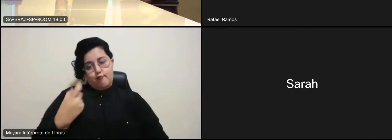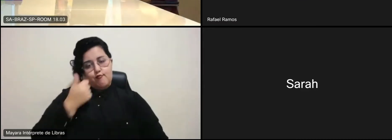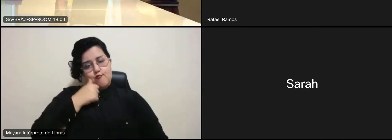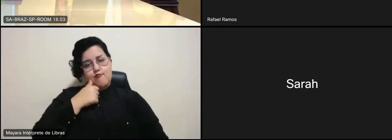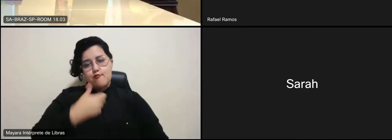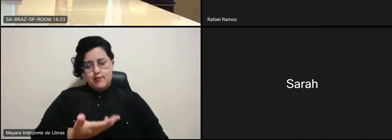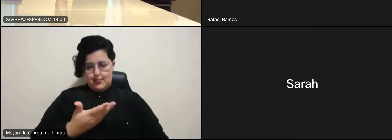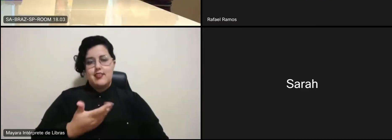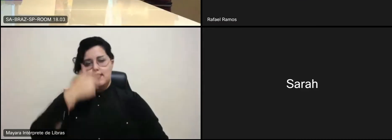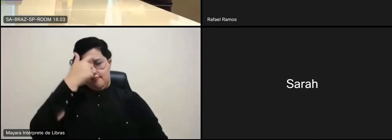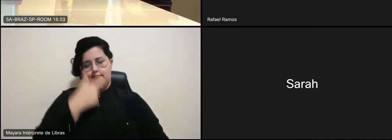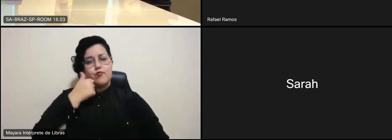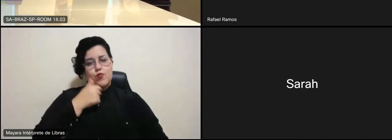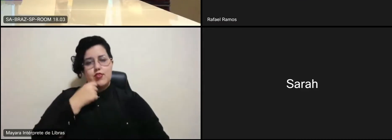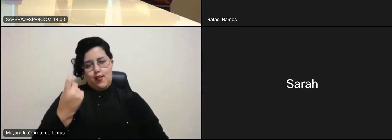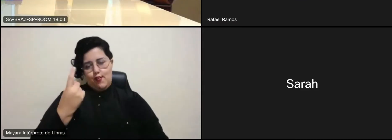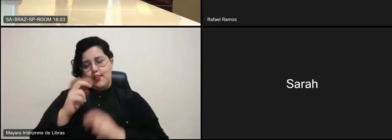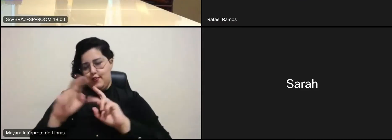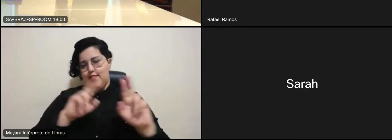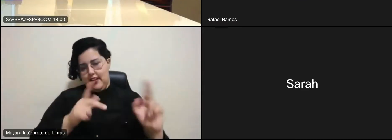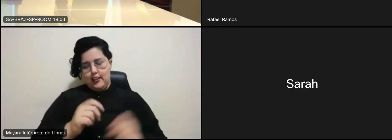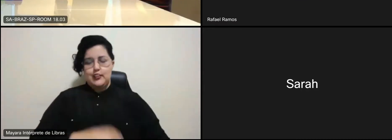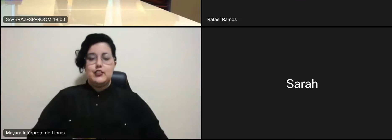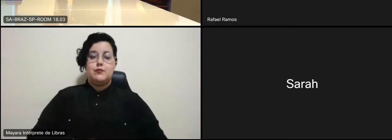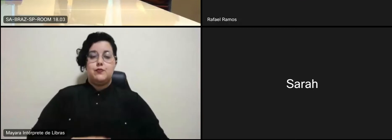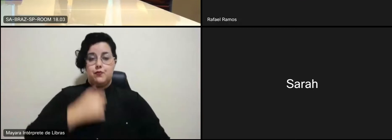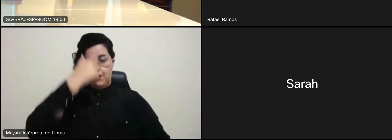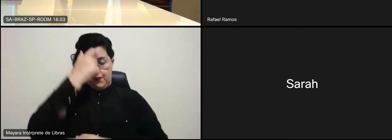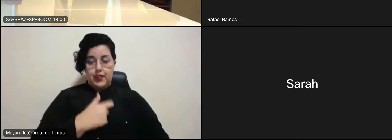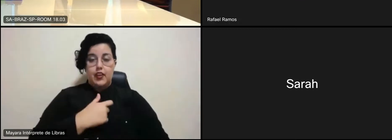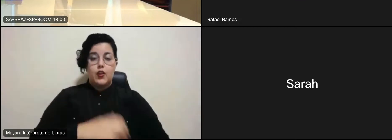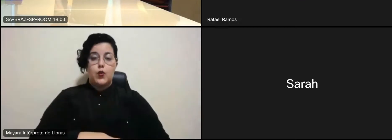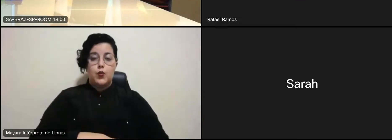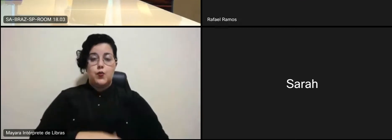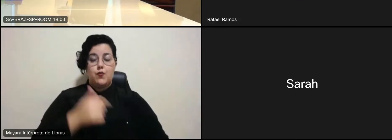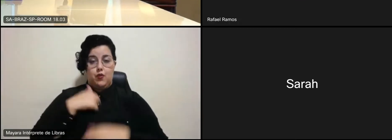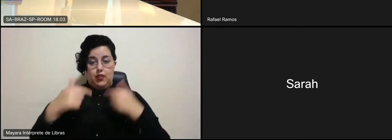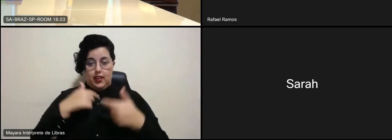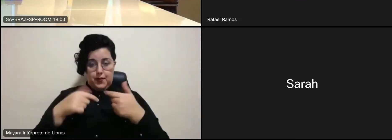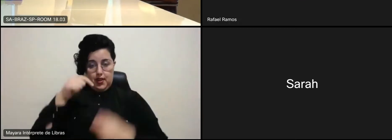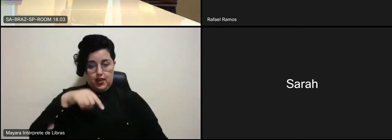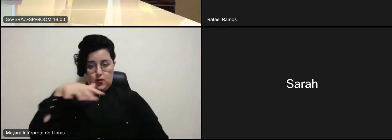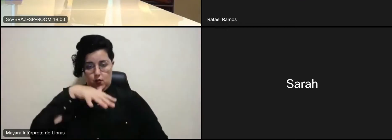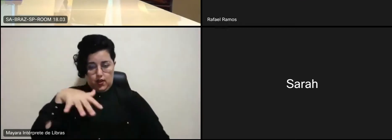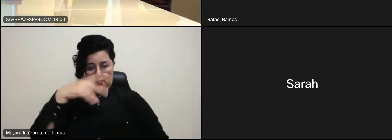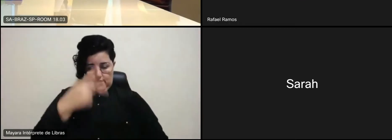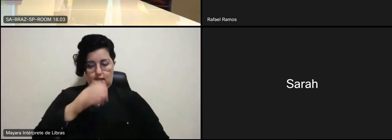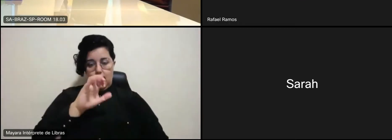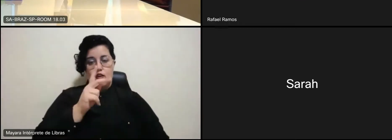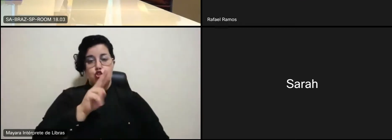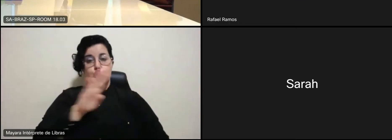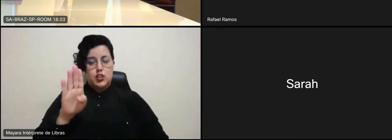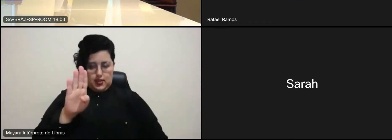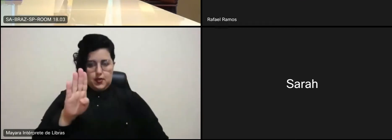as autodescrições vão ser diferentes, mas eu sou a Bárbara. Trabalho atualmente na Chubb, sou co-líder do